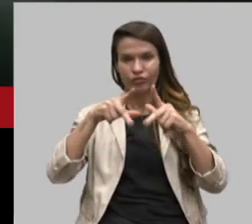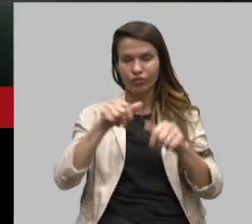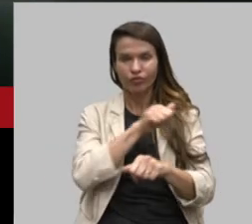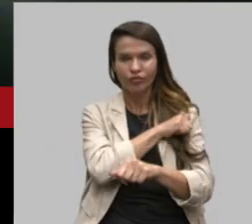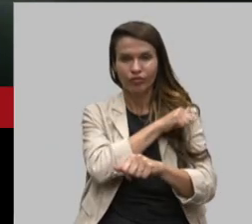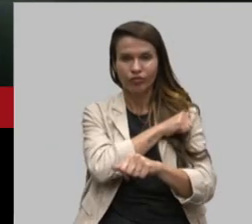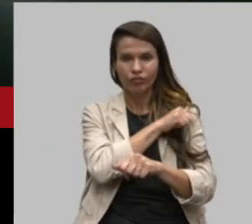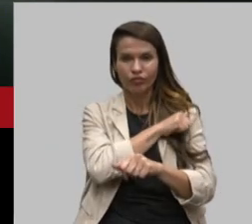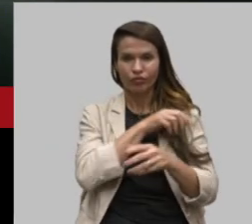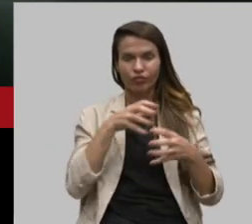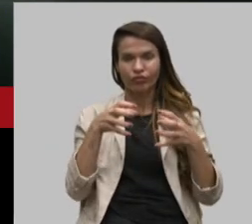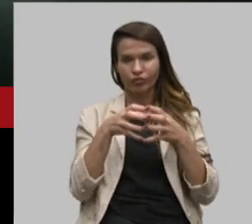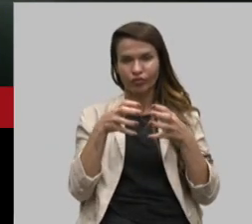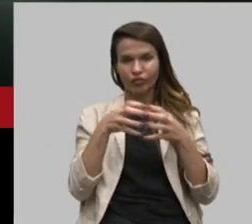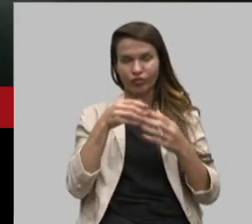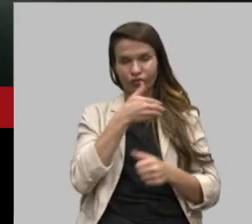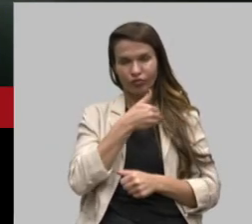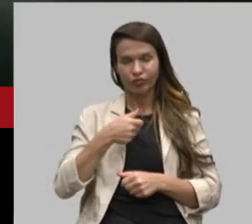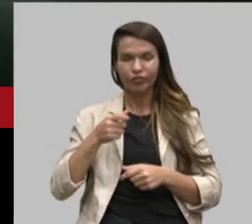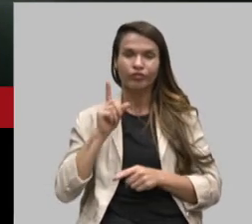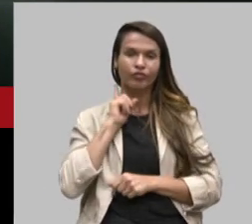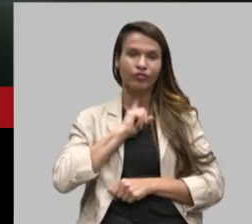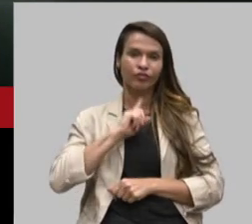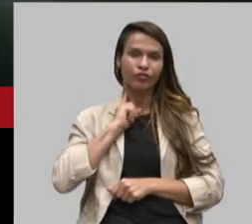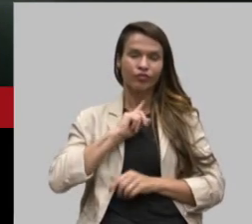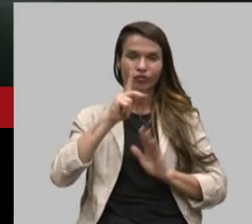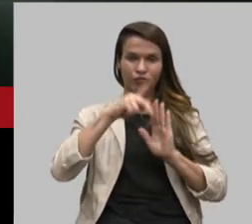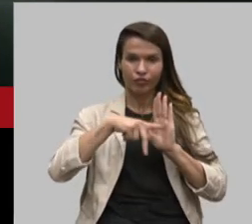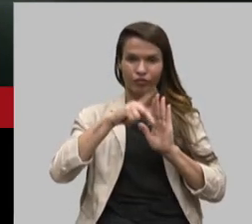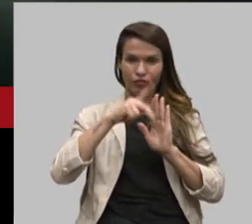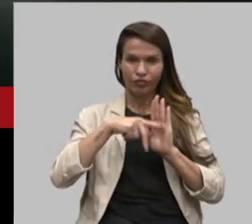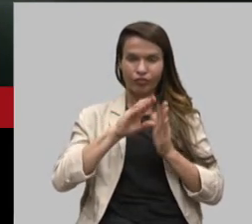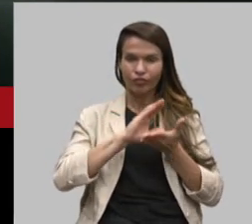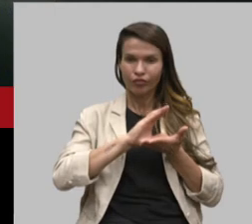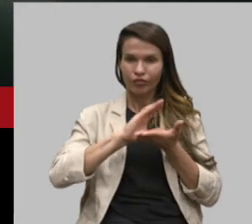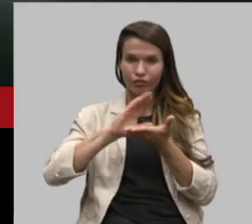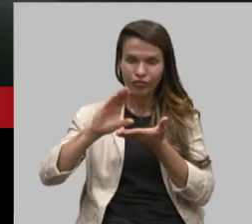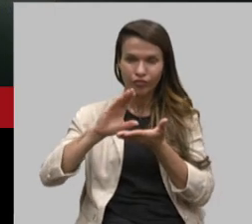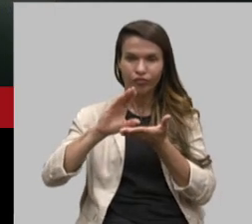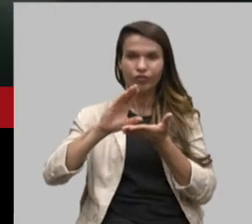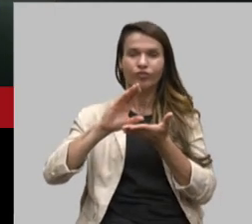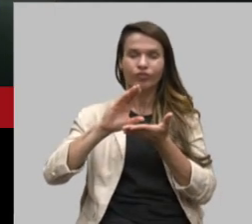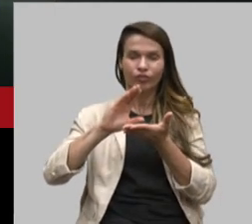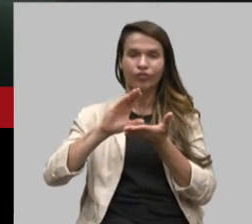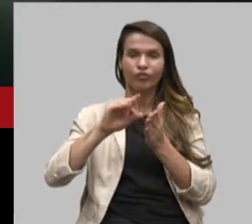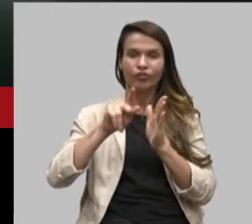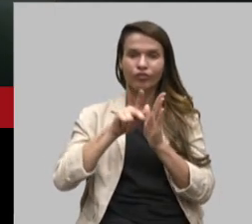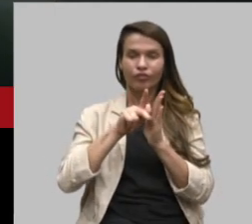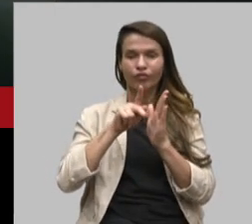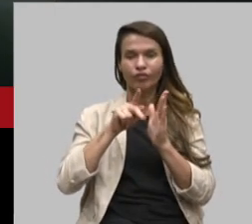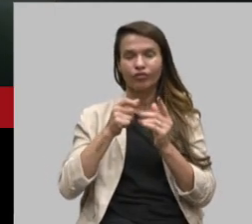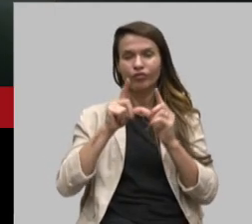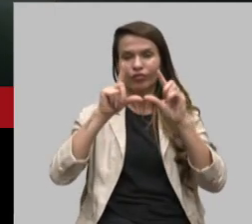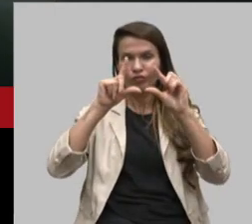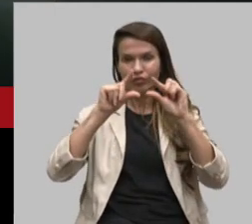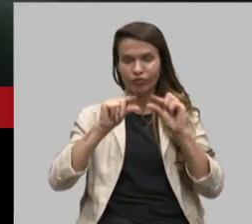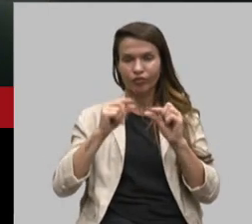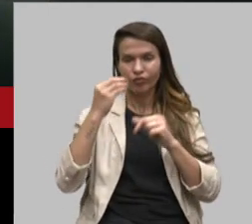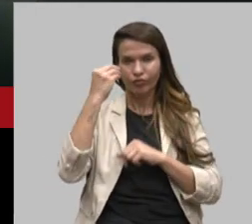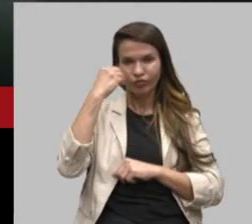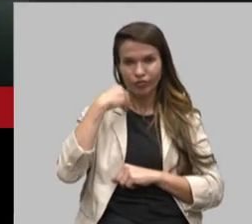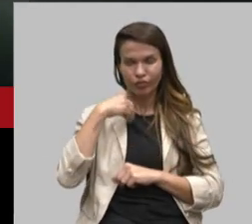Minas Gerais o programa destinará recursos específicos para diminuir a vulnerabilidade